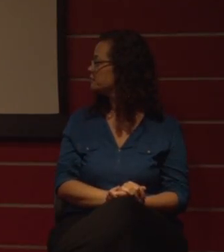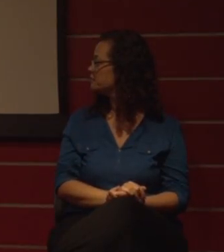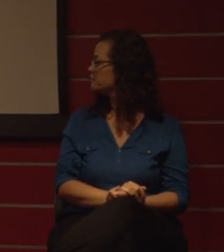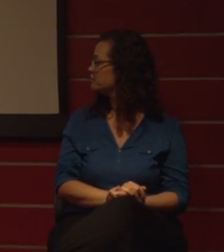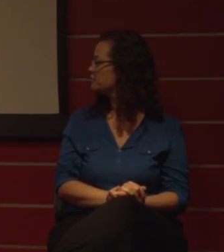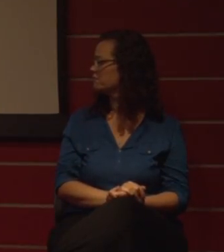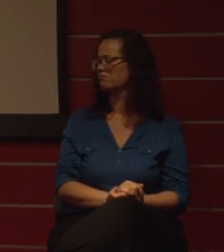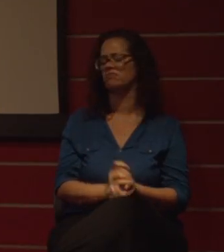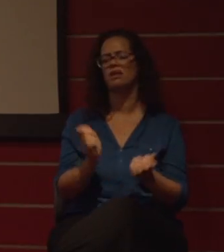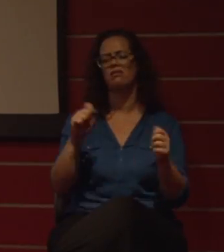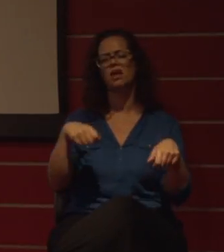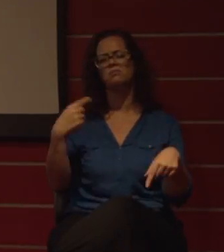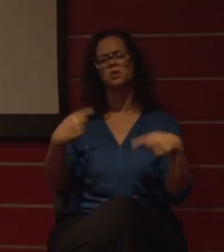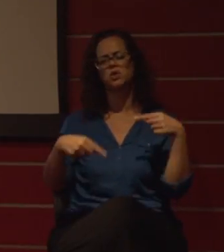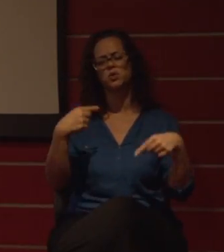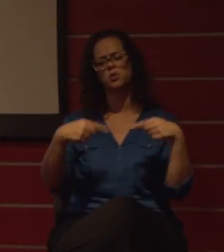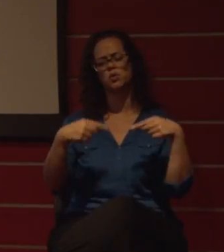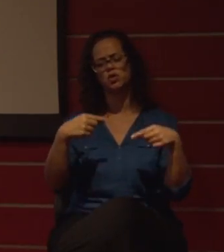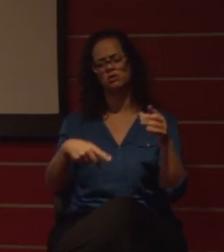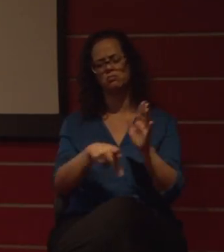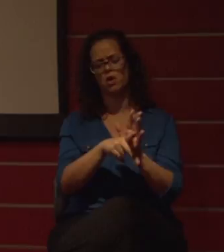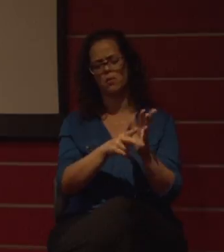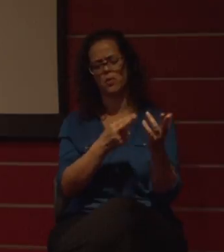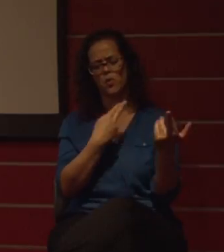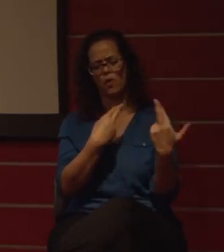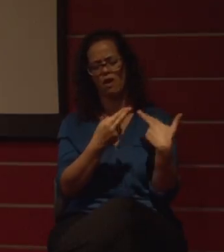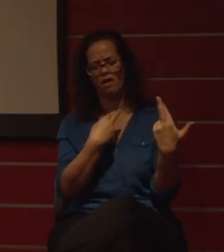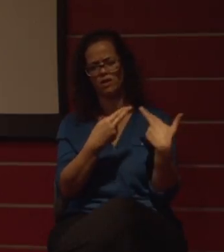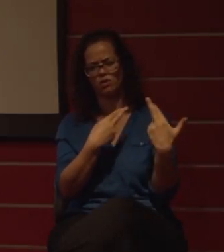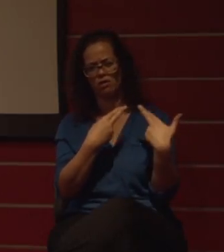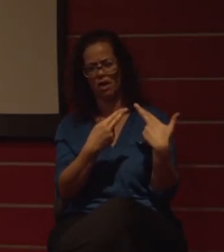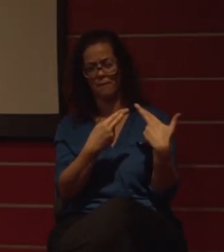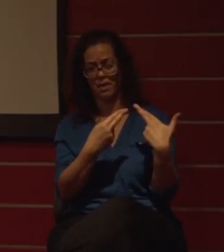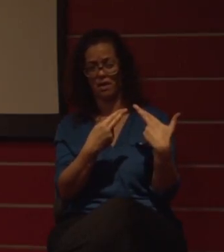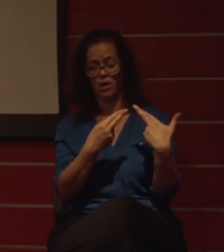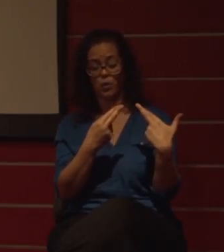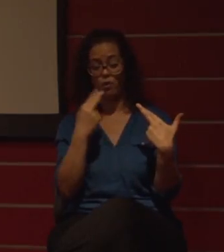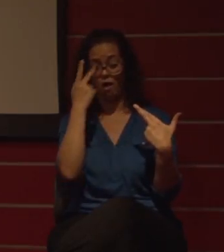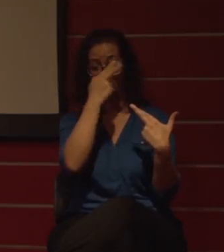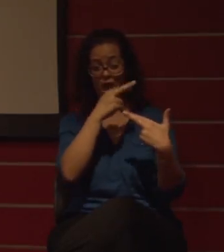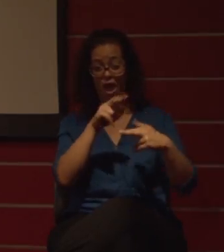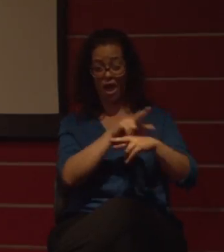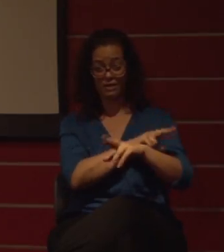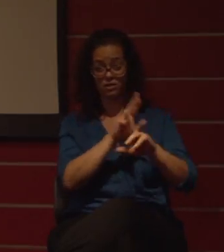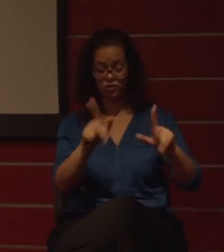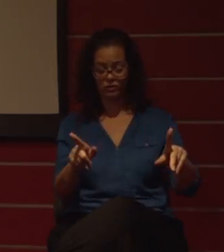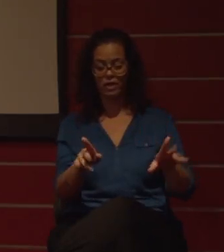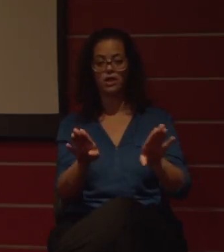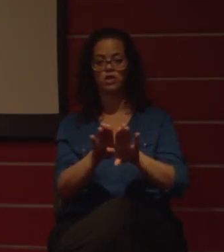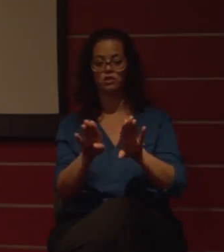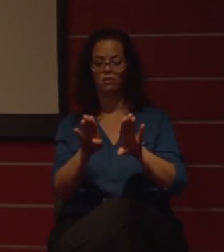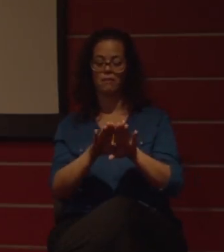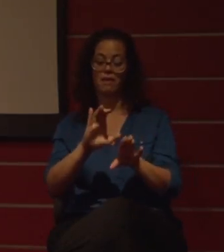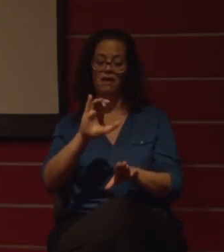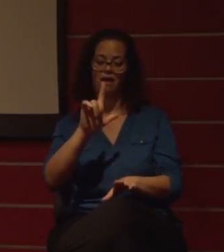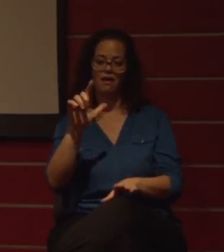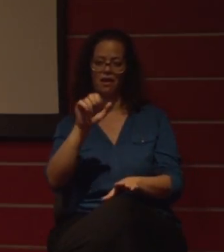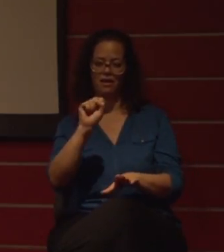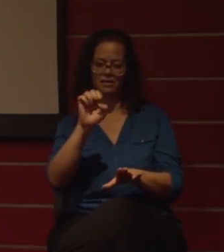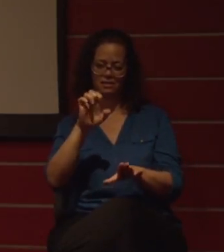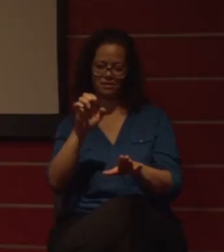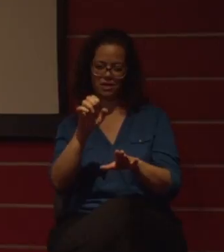vai poder discutir tanto um relacionamento interracial quanto um relacionamento Dee a gente